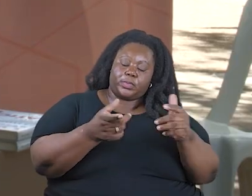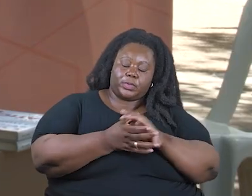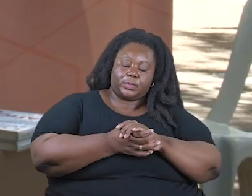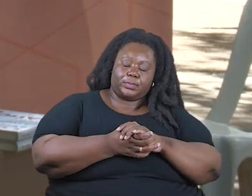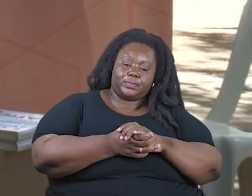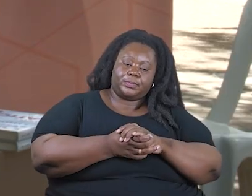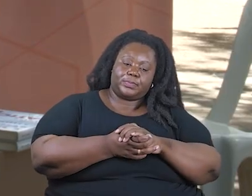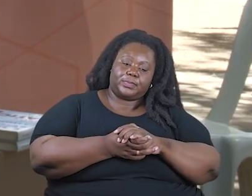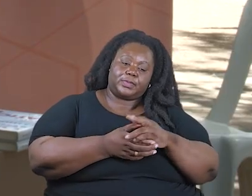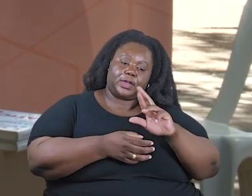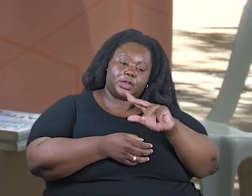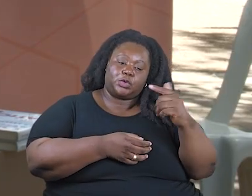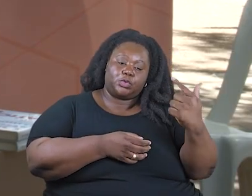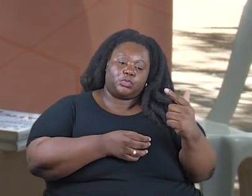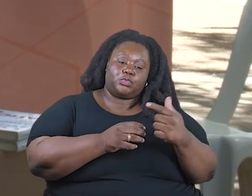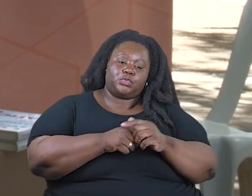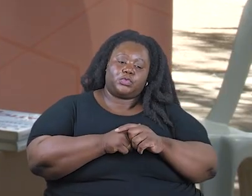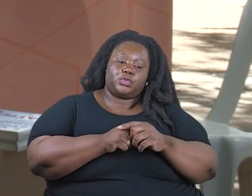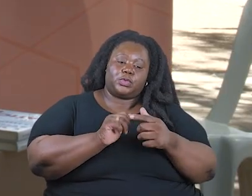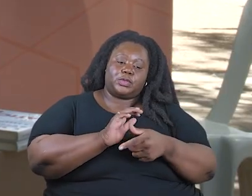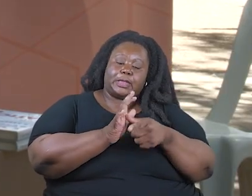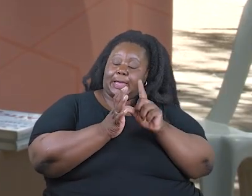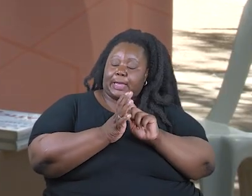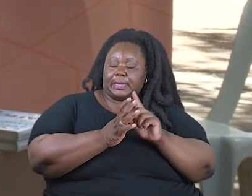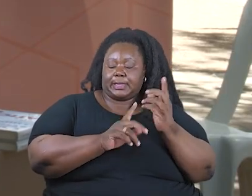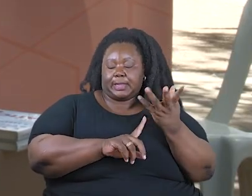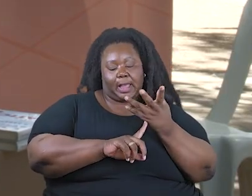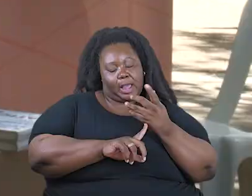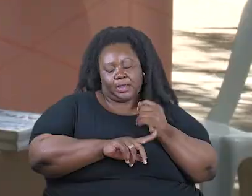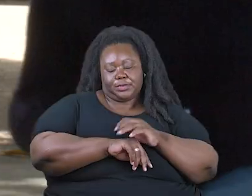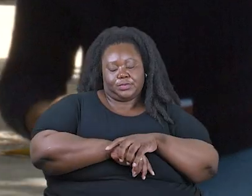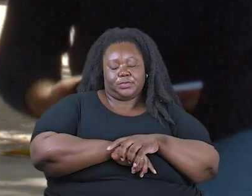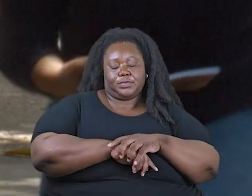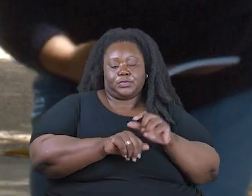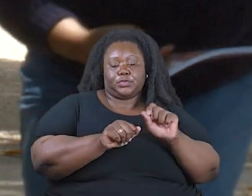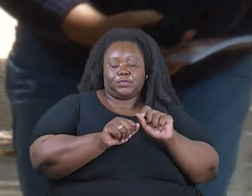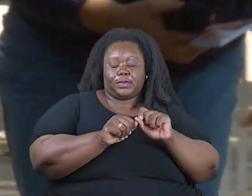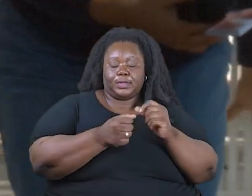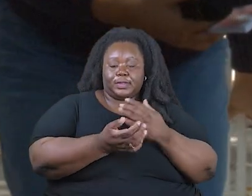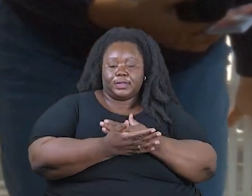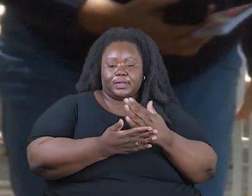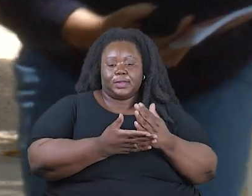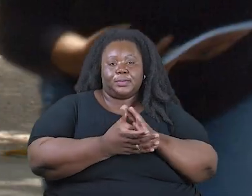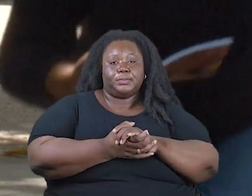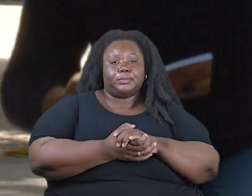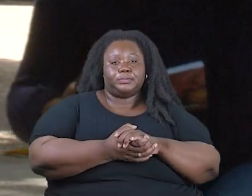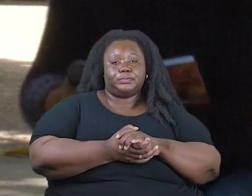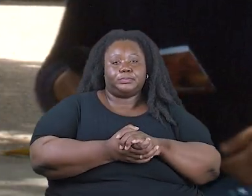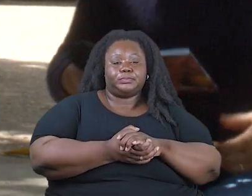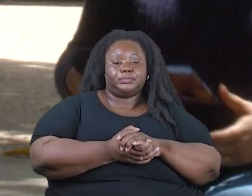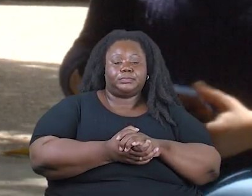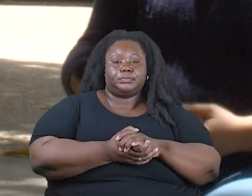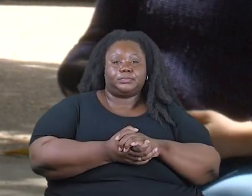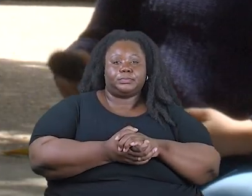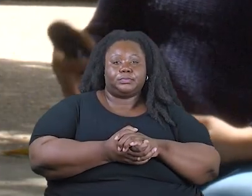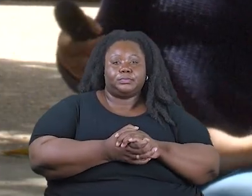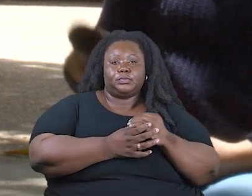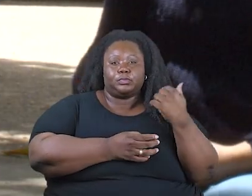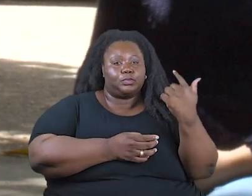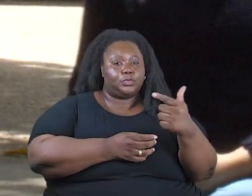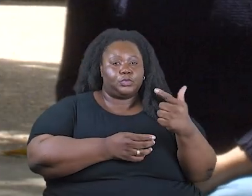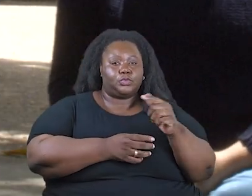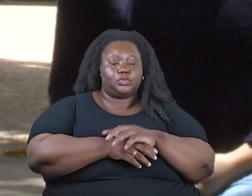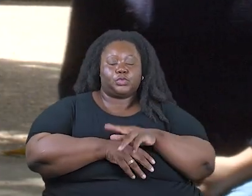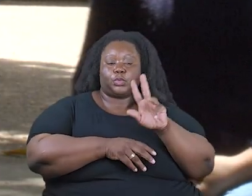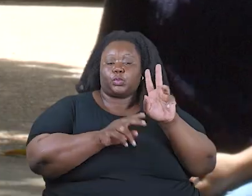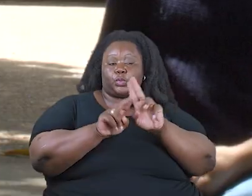termo ele não existia na arte antes de serem produzidos esses objetos em edição. Não